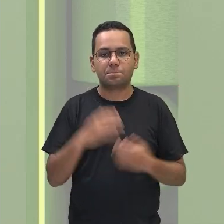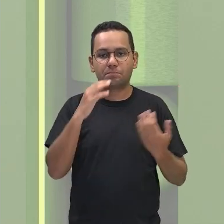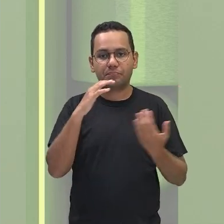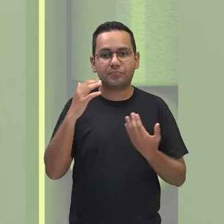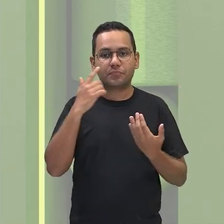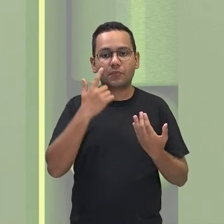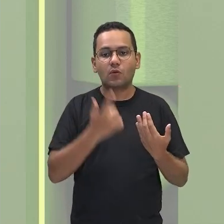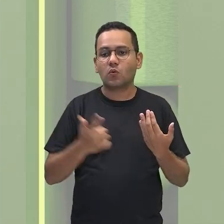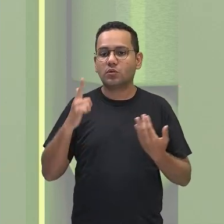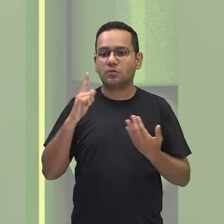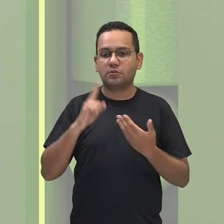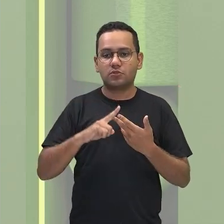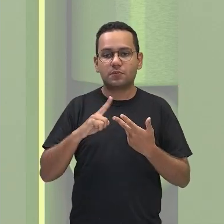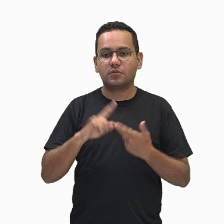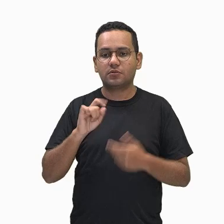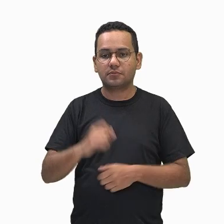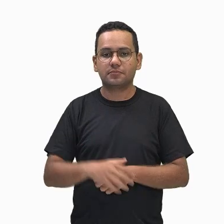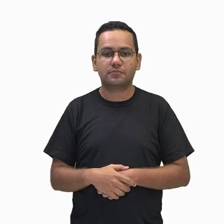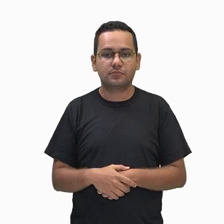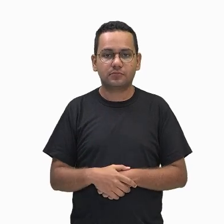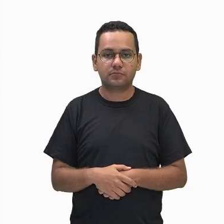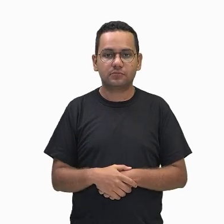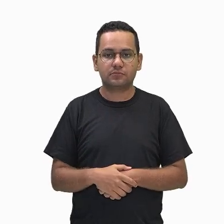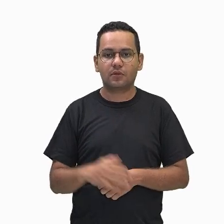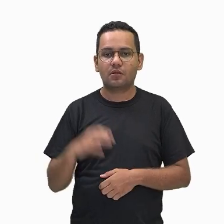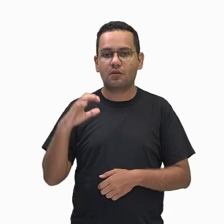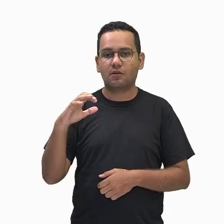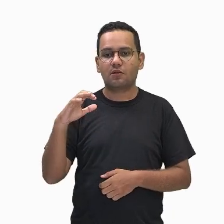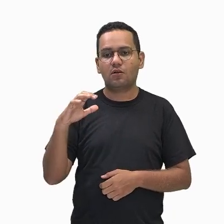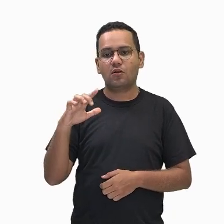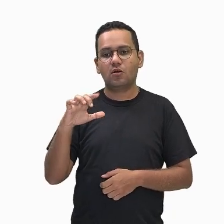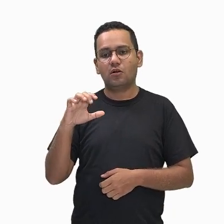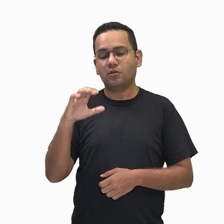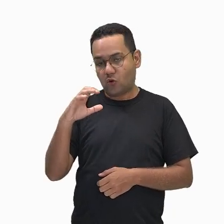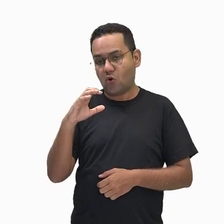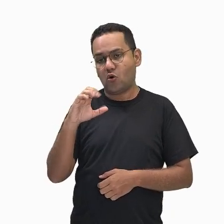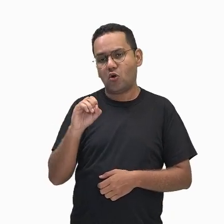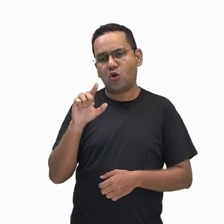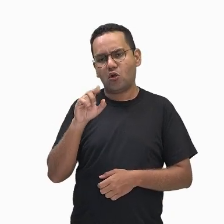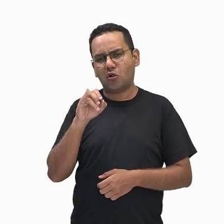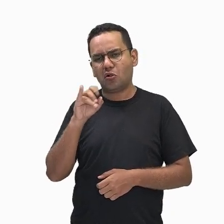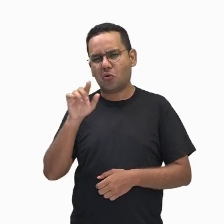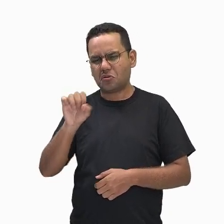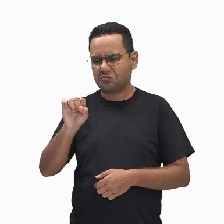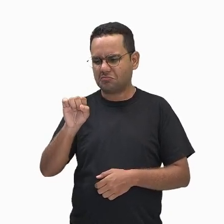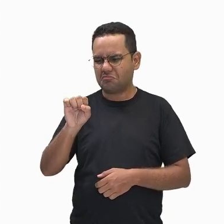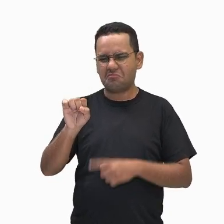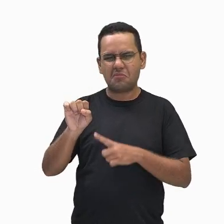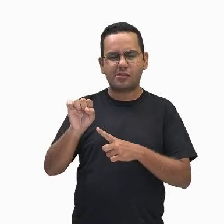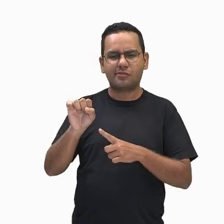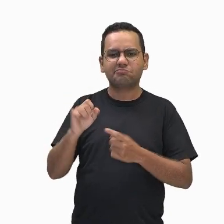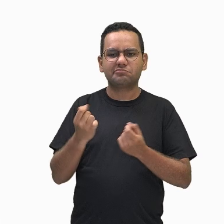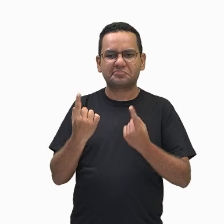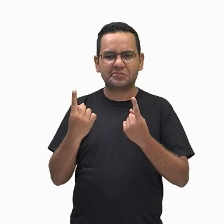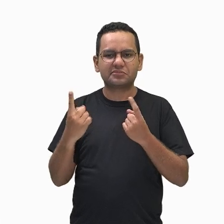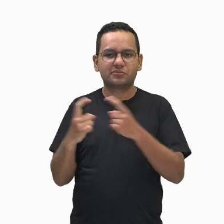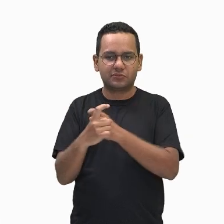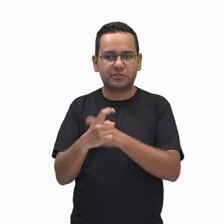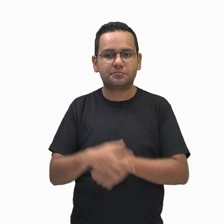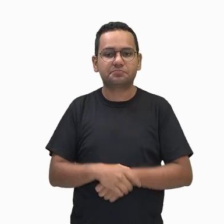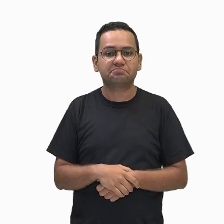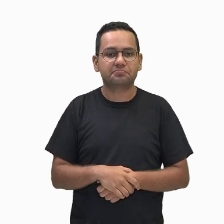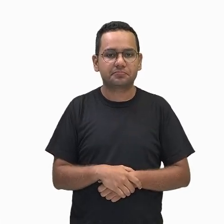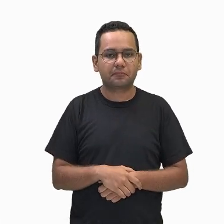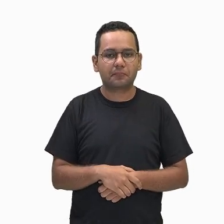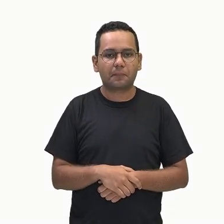de misturas. A gente fala agora dos colóides. Que nome estranho, né? Esse aí é bem diferente. Os